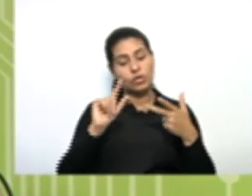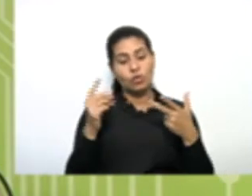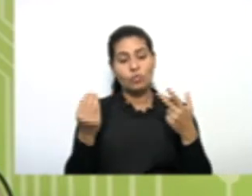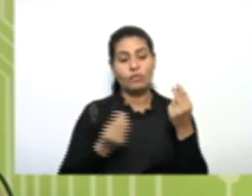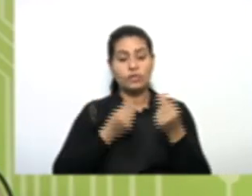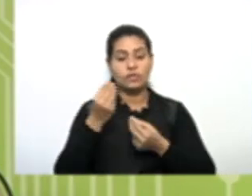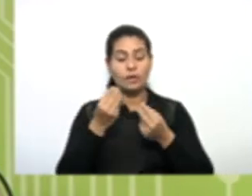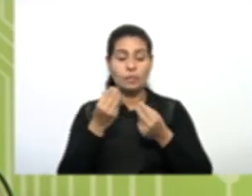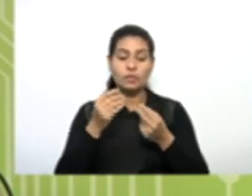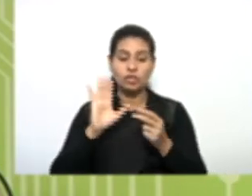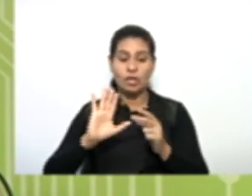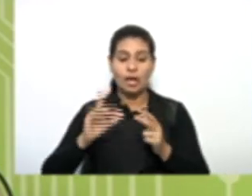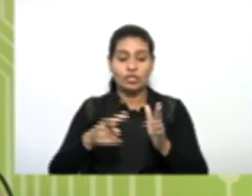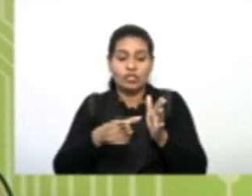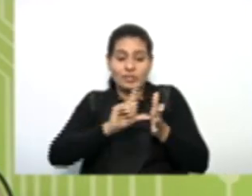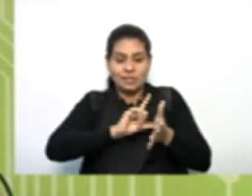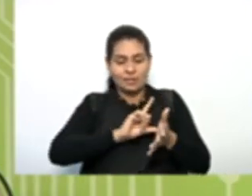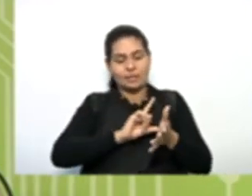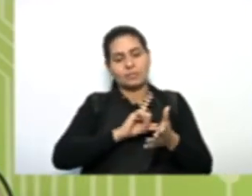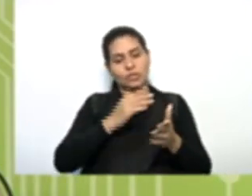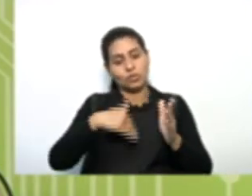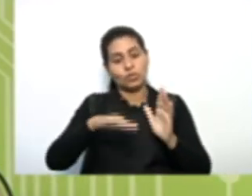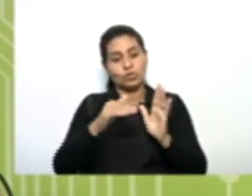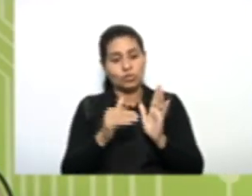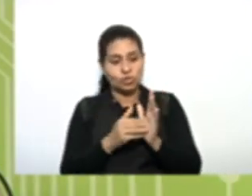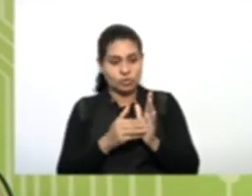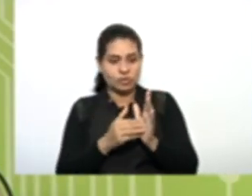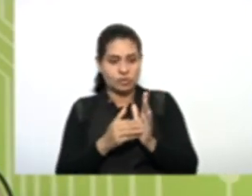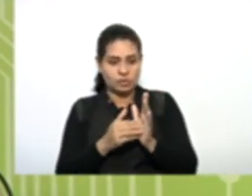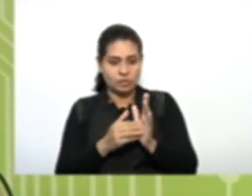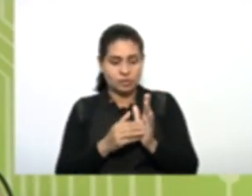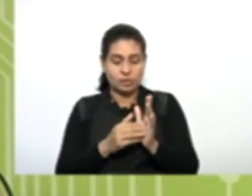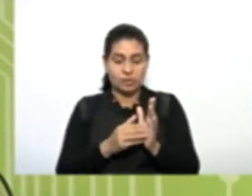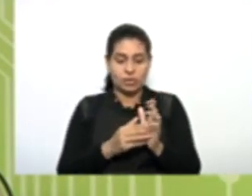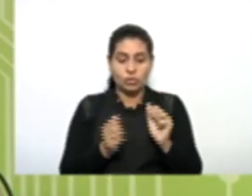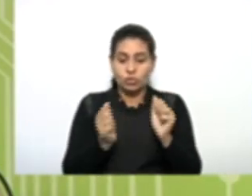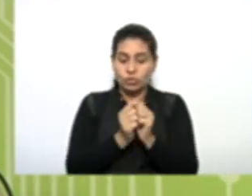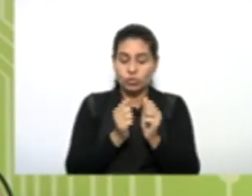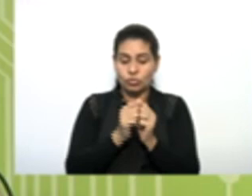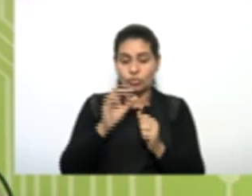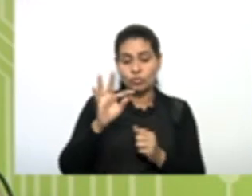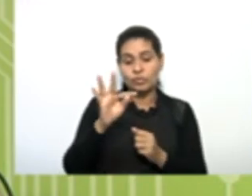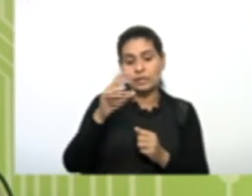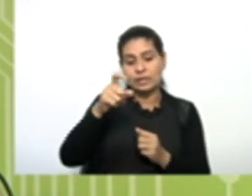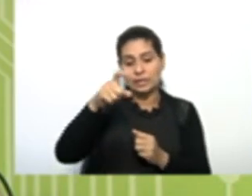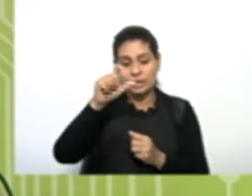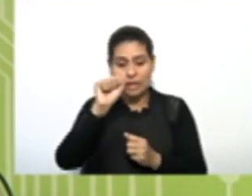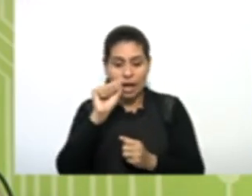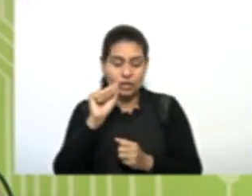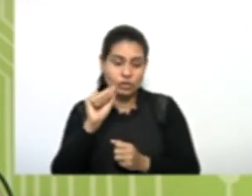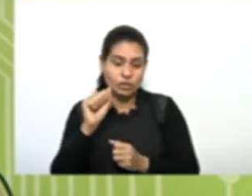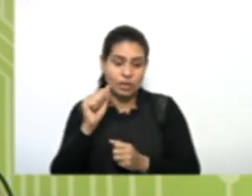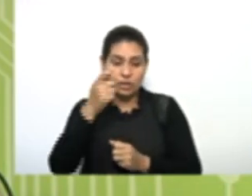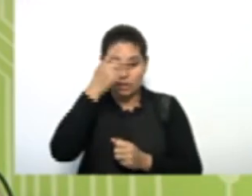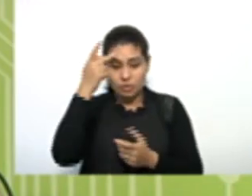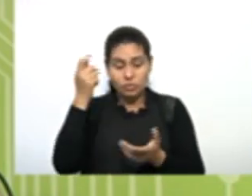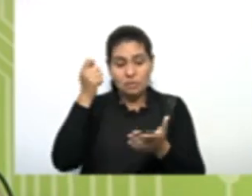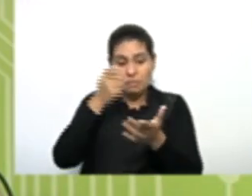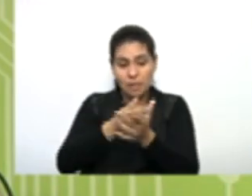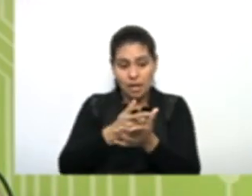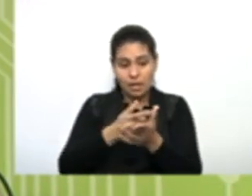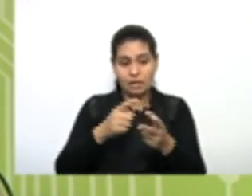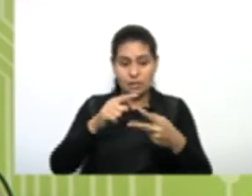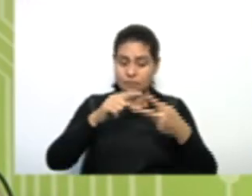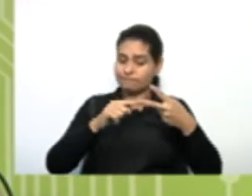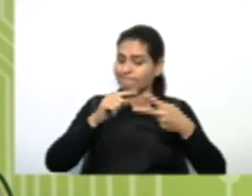se fosse uma forma de adiantamento, como se fosse um excesso de taxas administrativas que o cooperado pagou e ele ficou